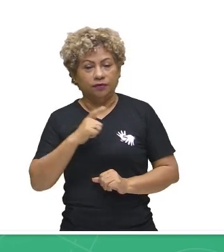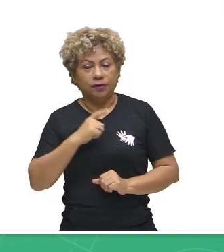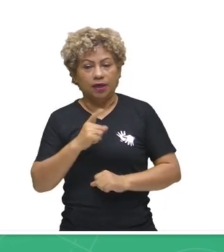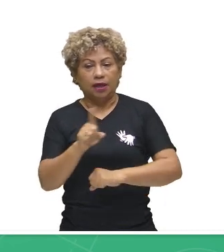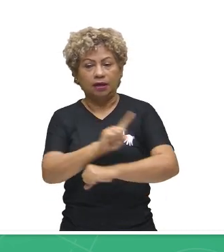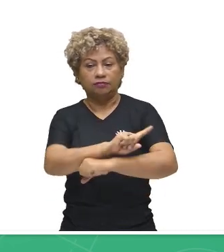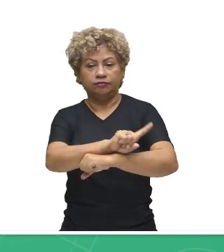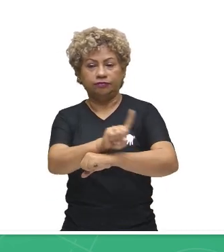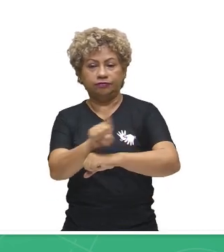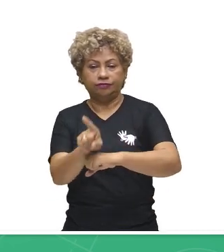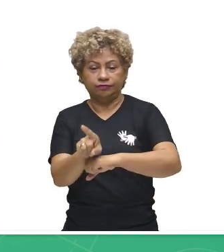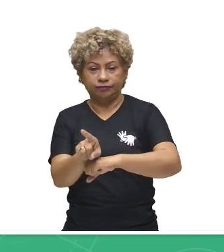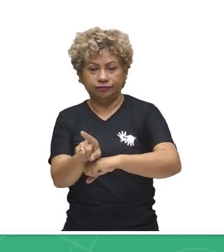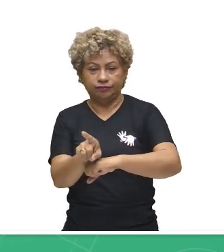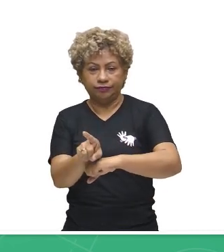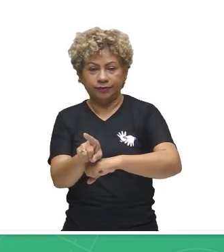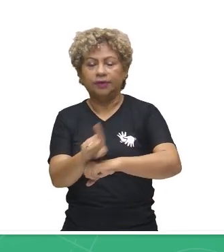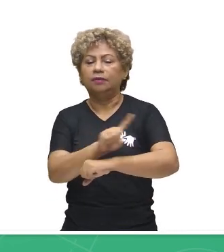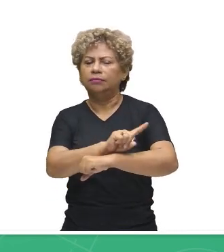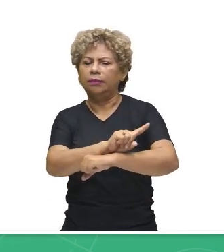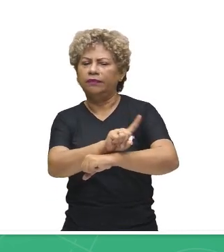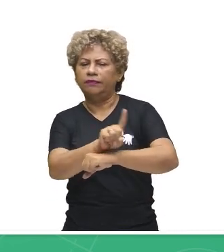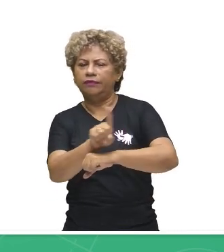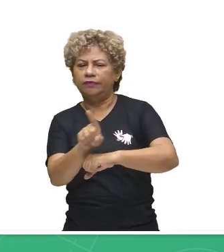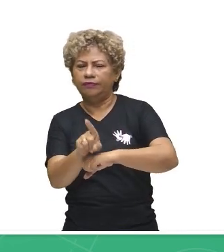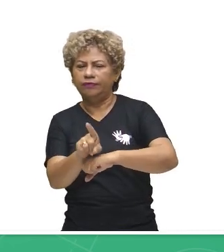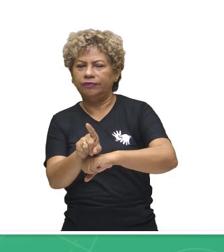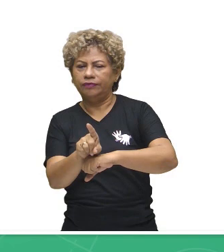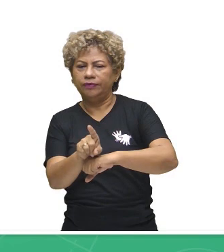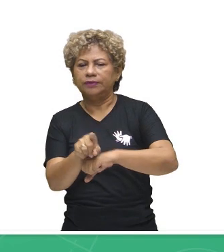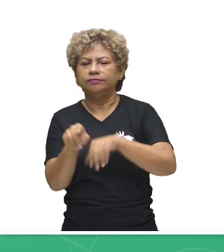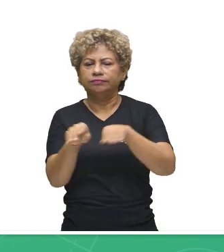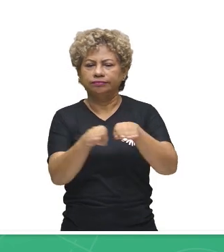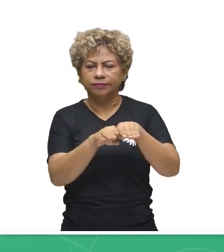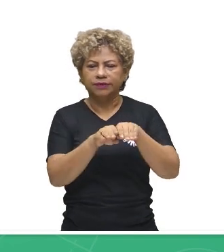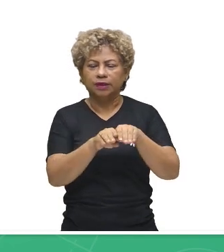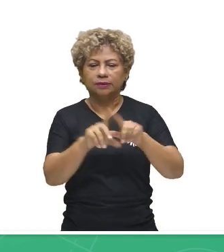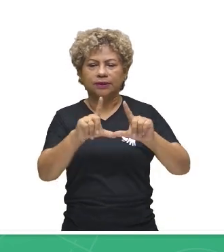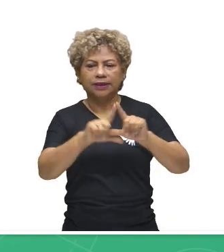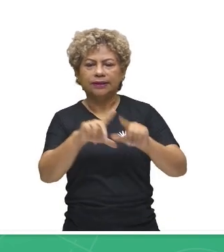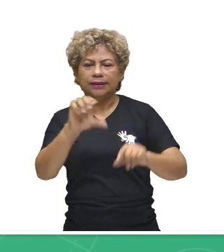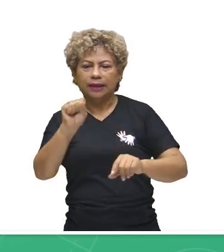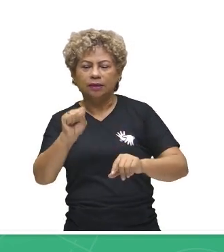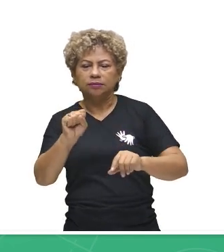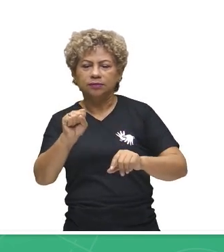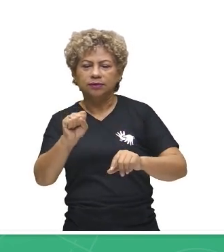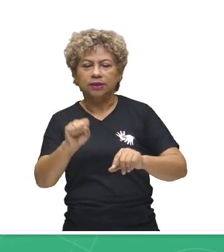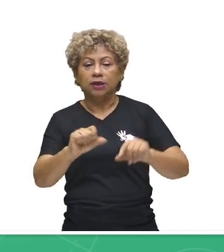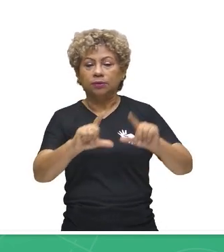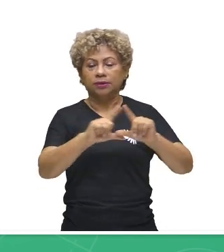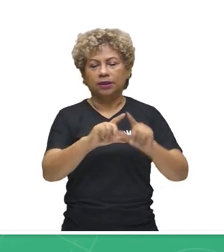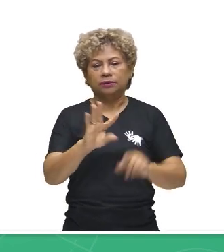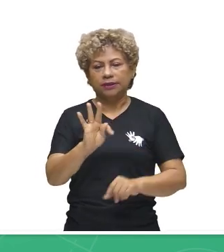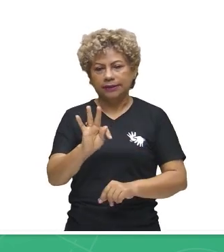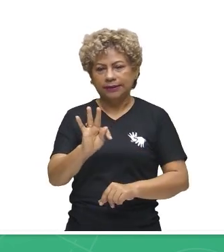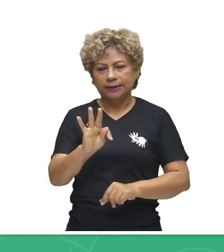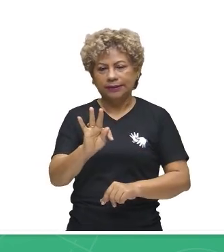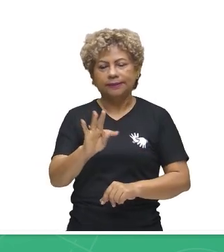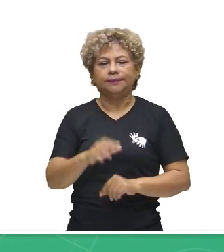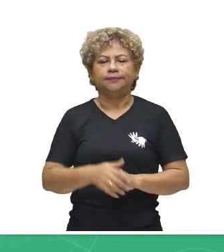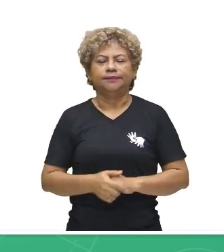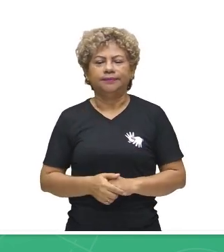ser o quê? A razão do ΔS sobre o ΔT, que nada mais é do que a